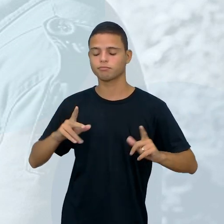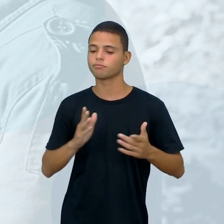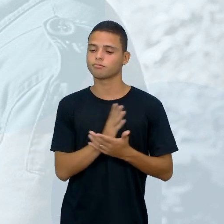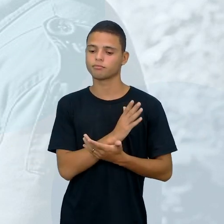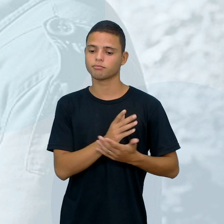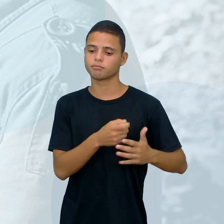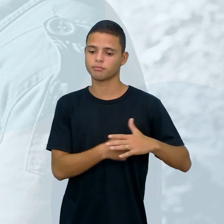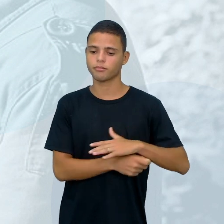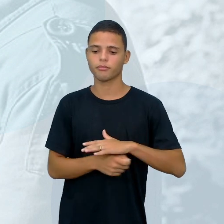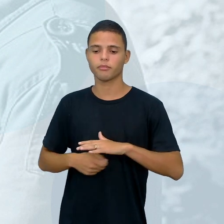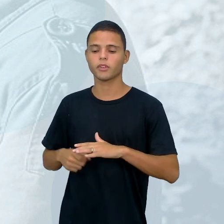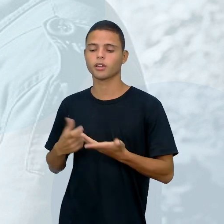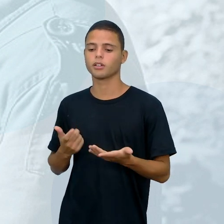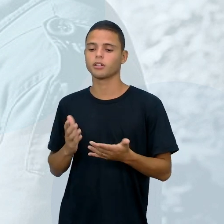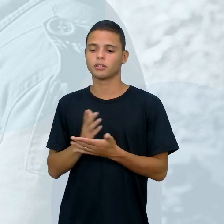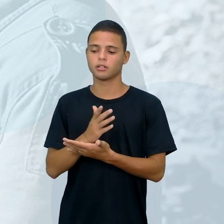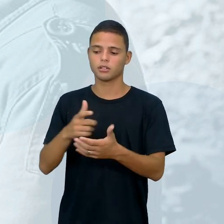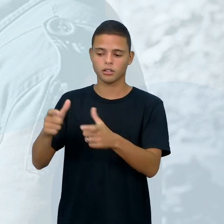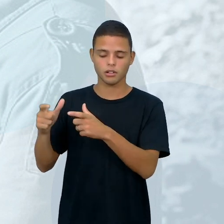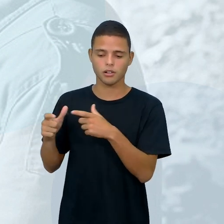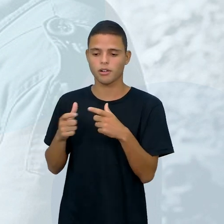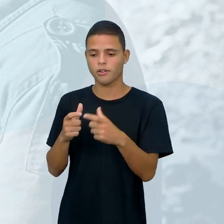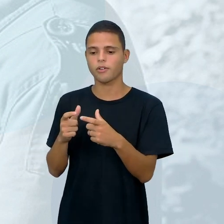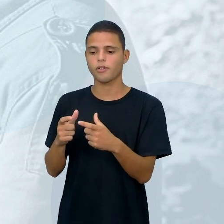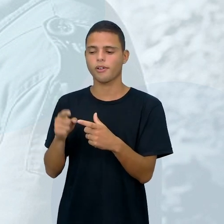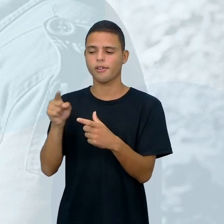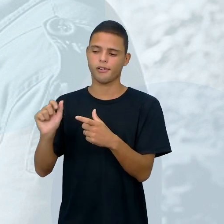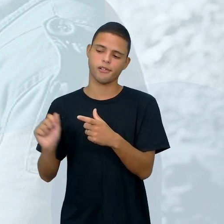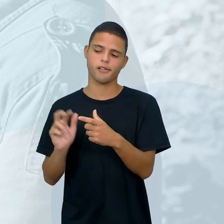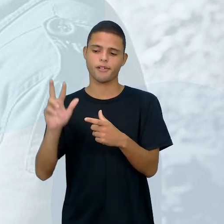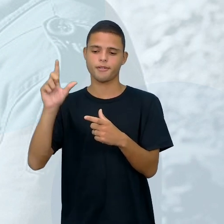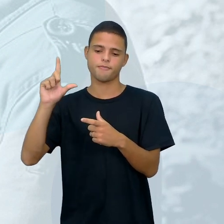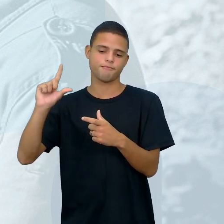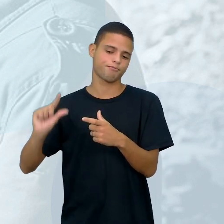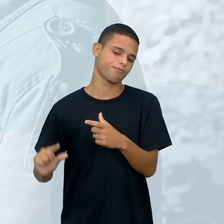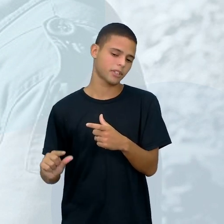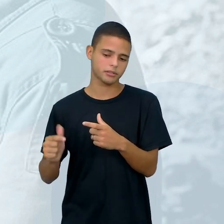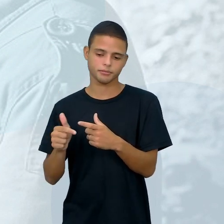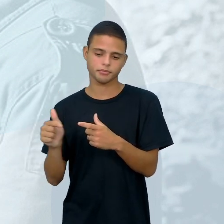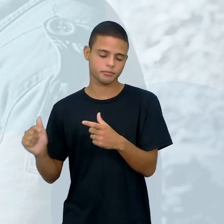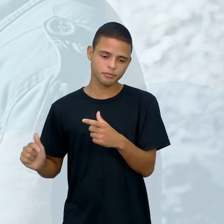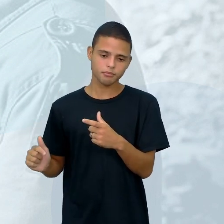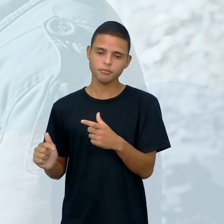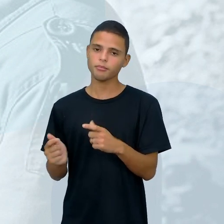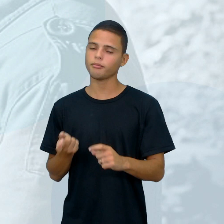bairros que têm esse menor investimento, eles são mais desvalorizados do ponto de vista,